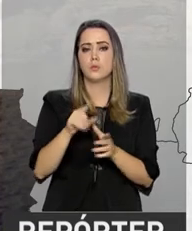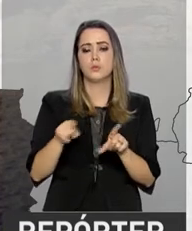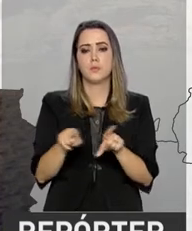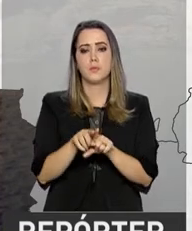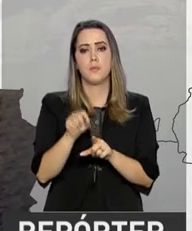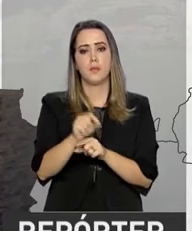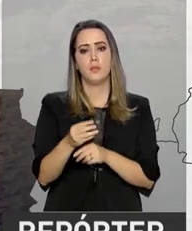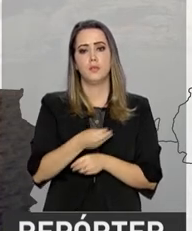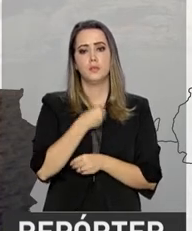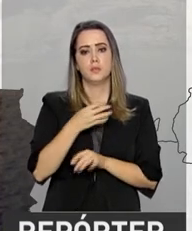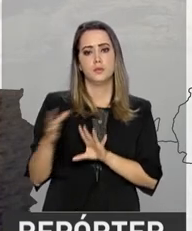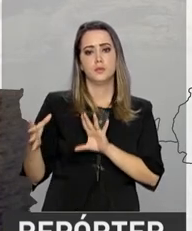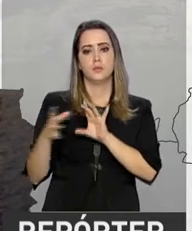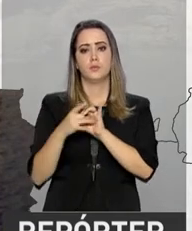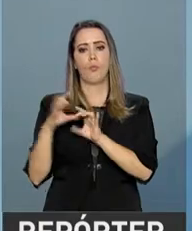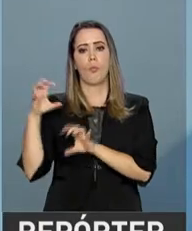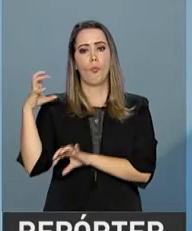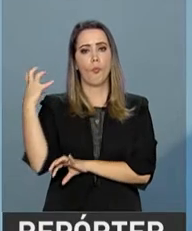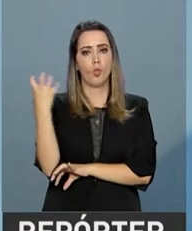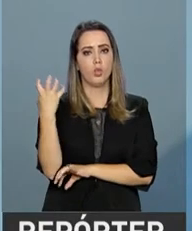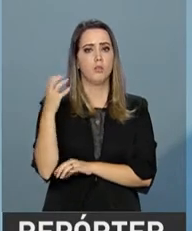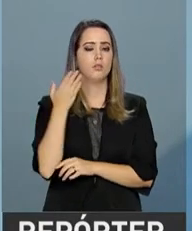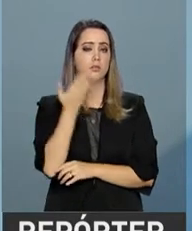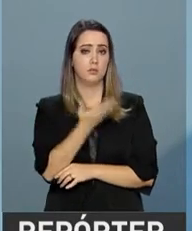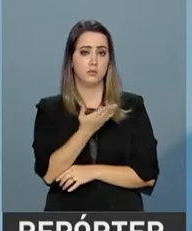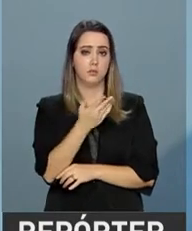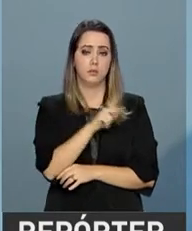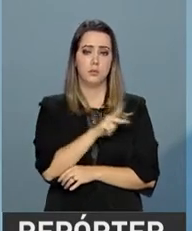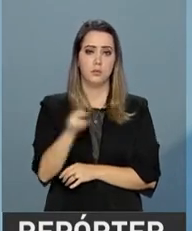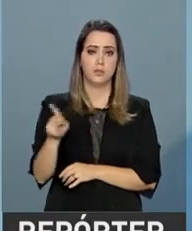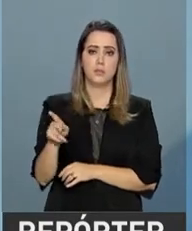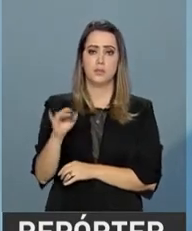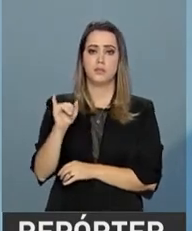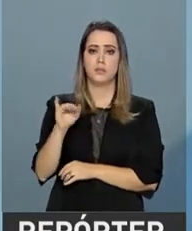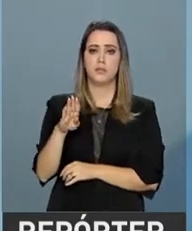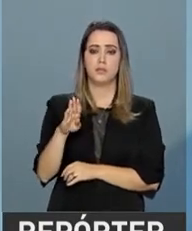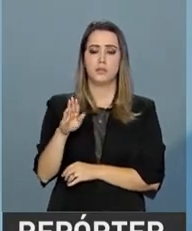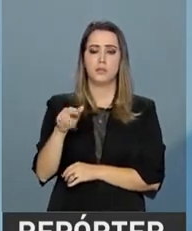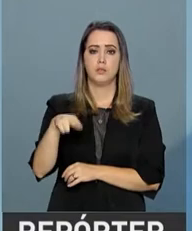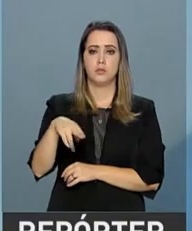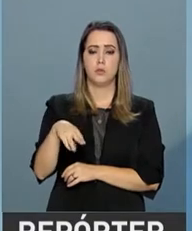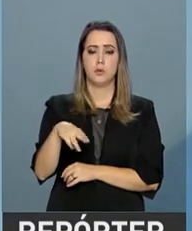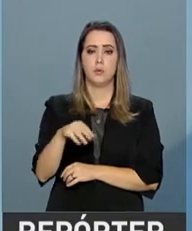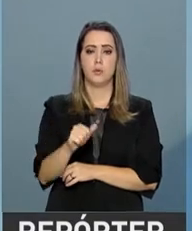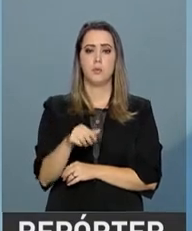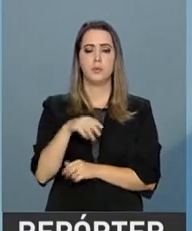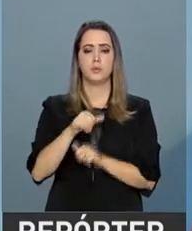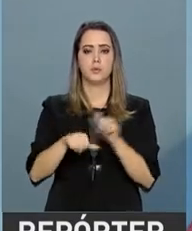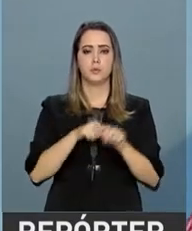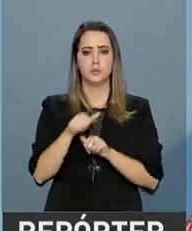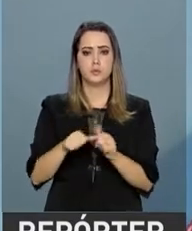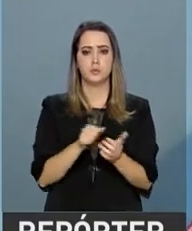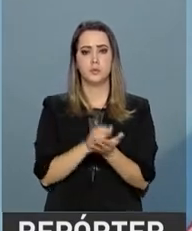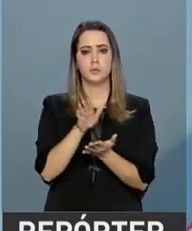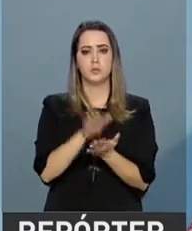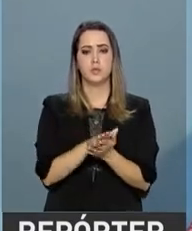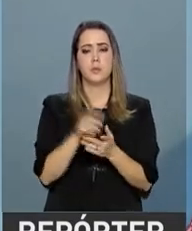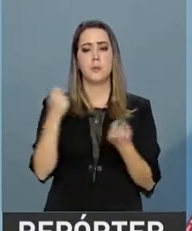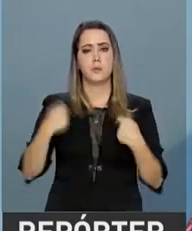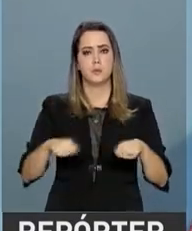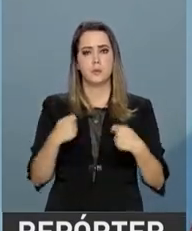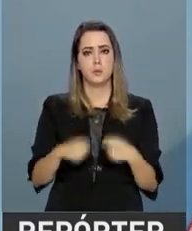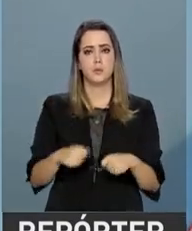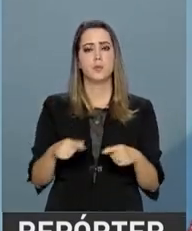convivência com o semiárido segundo a presidente do ibama mesmo com a conversão da multa o infrator também